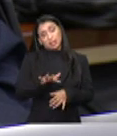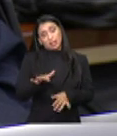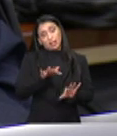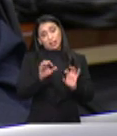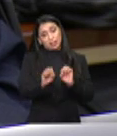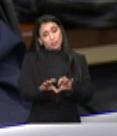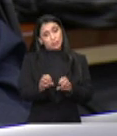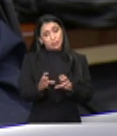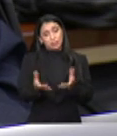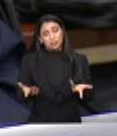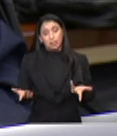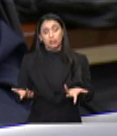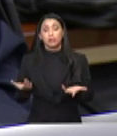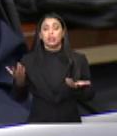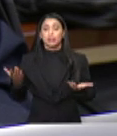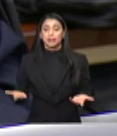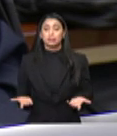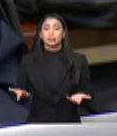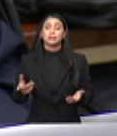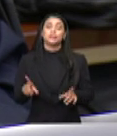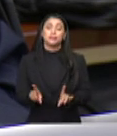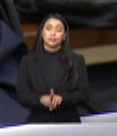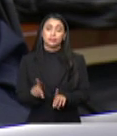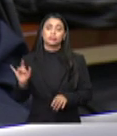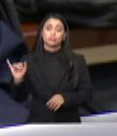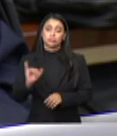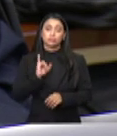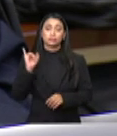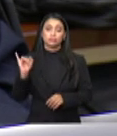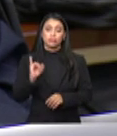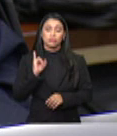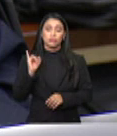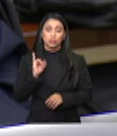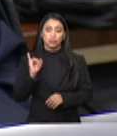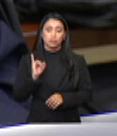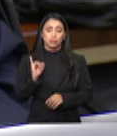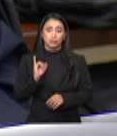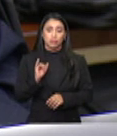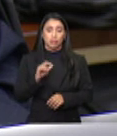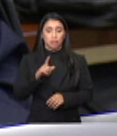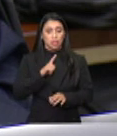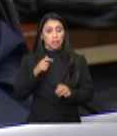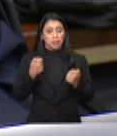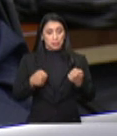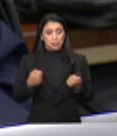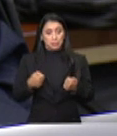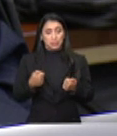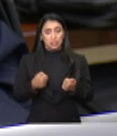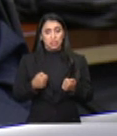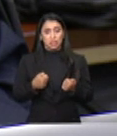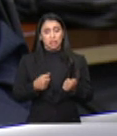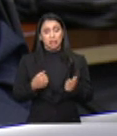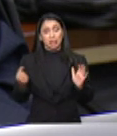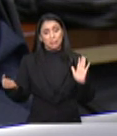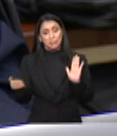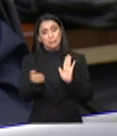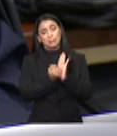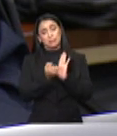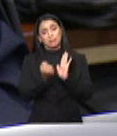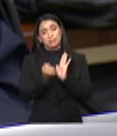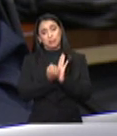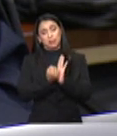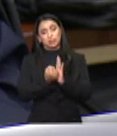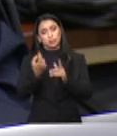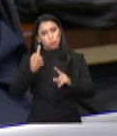e também por um elemento que eu considero muito importante, presidente, que é o imperativo de se criarem símbolos de sucesso